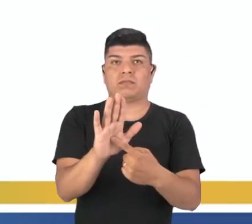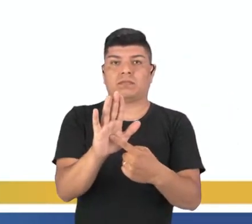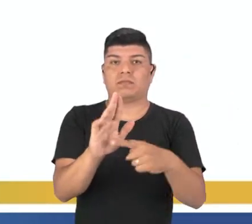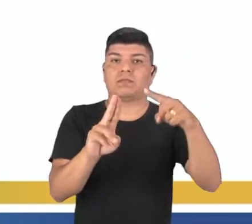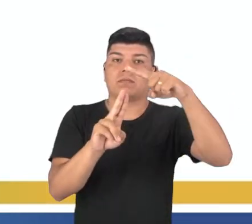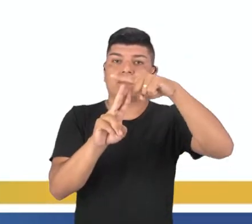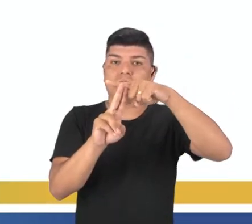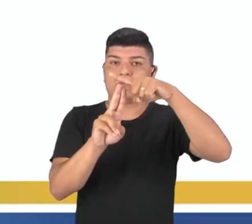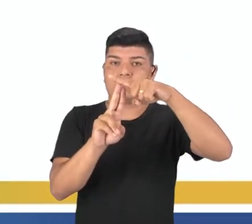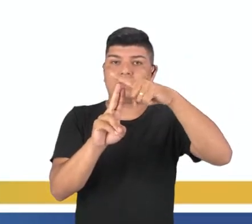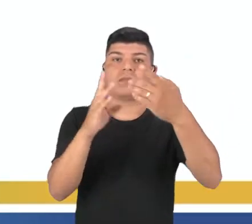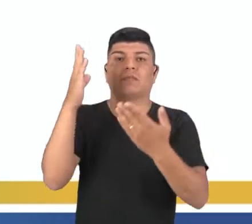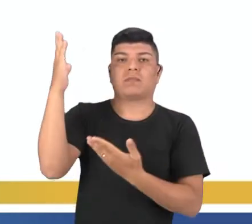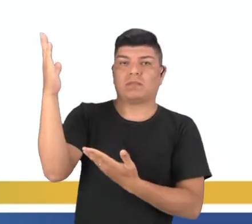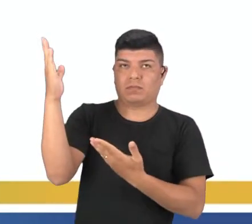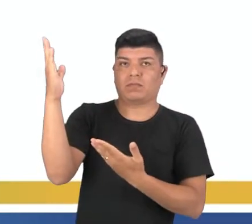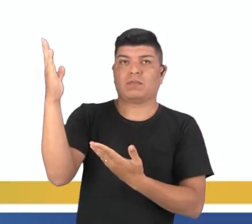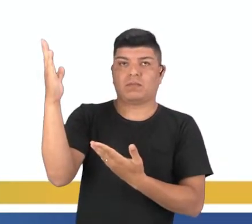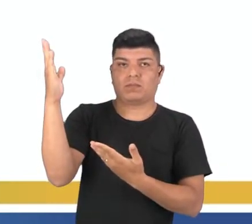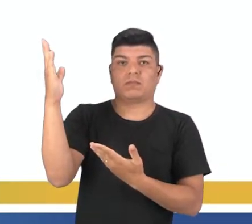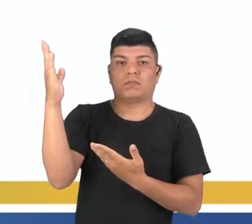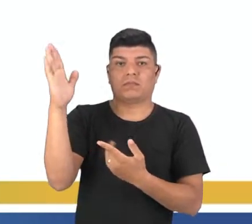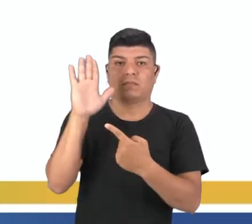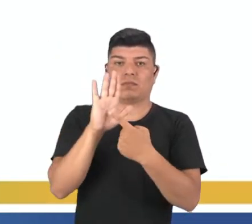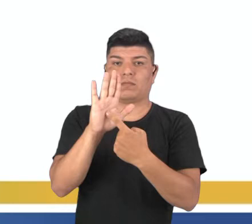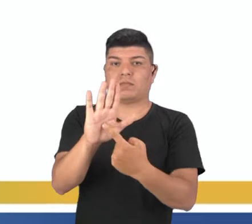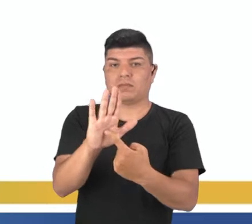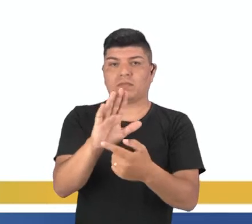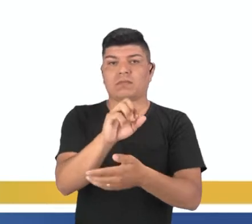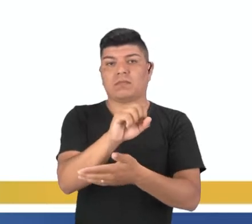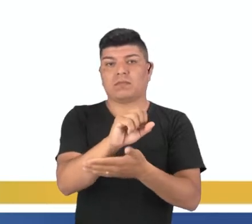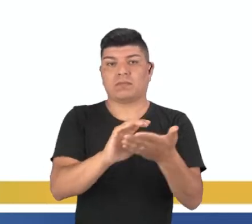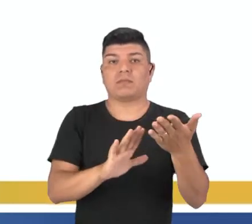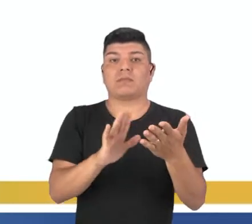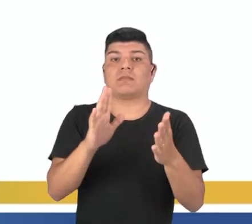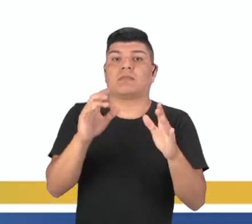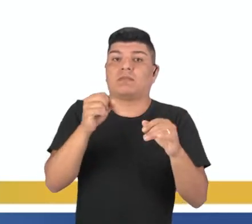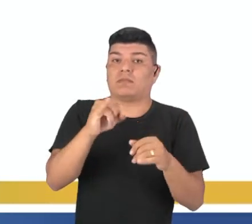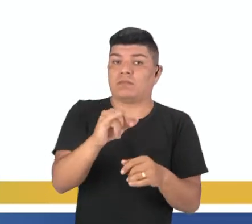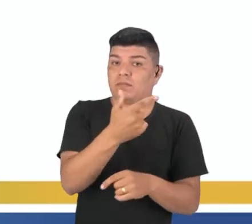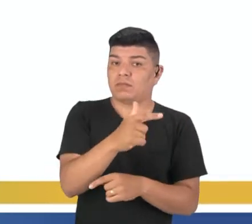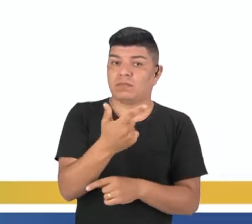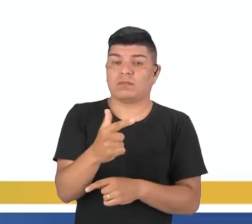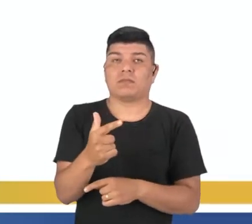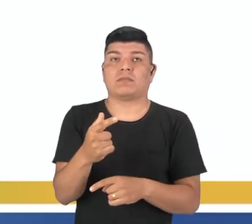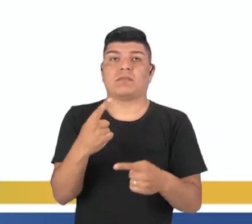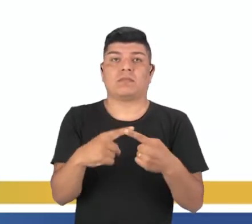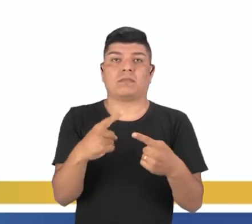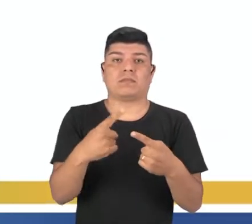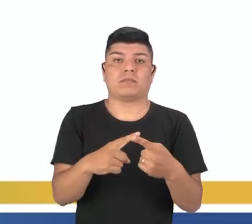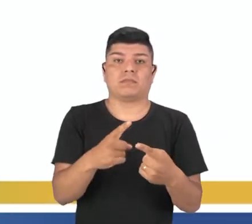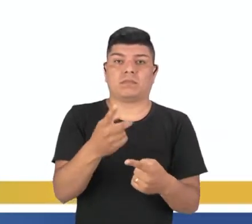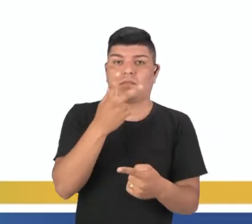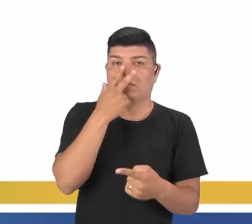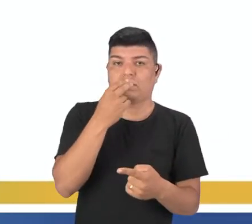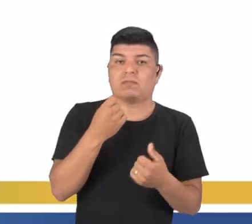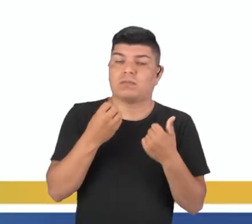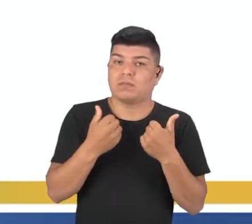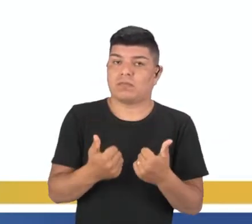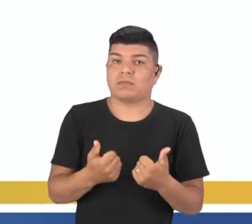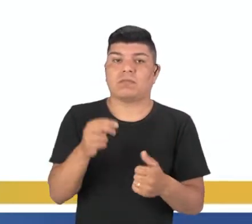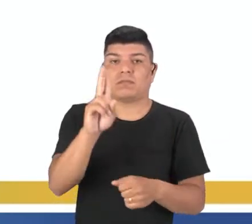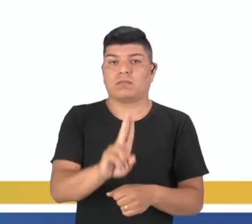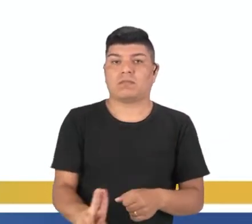a aproximação do π que o problema fornece. Se o problema não fornecer, então é porque ele está deixando você